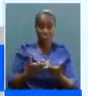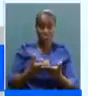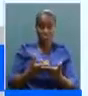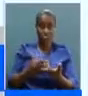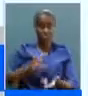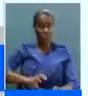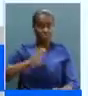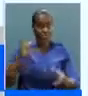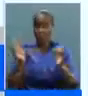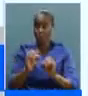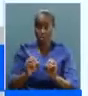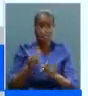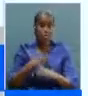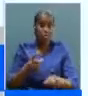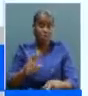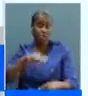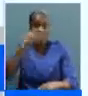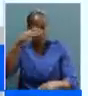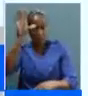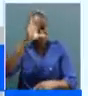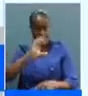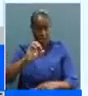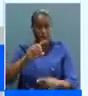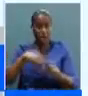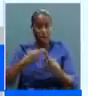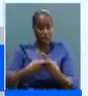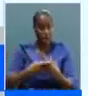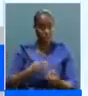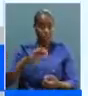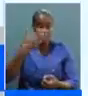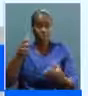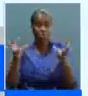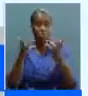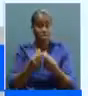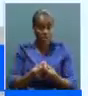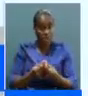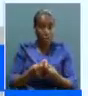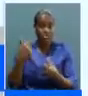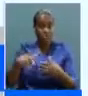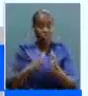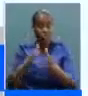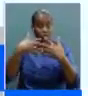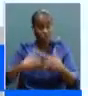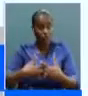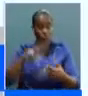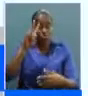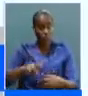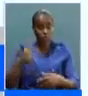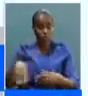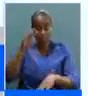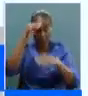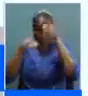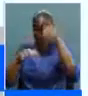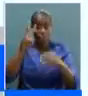se no primeiro ano, no primeiro orçamento, havia o benefício da dúvida, se no segundo havia o aprendizado, o